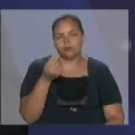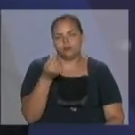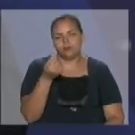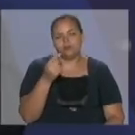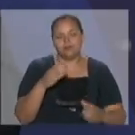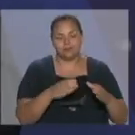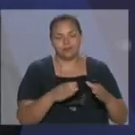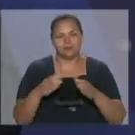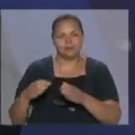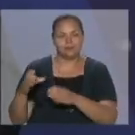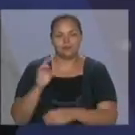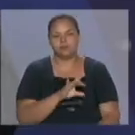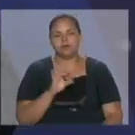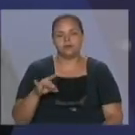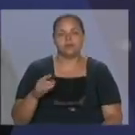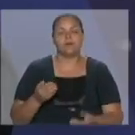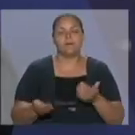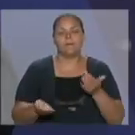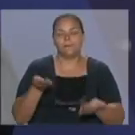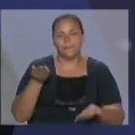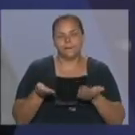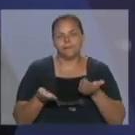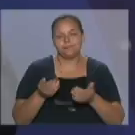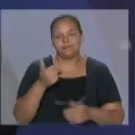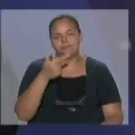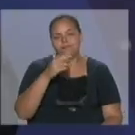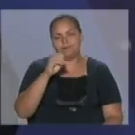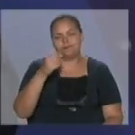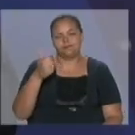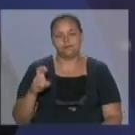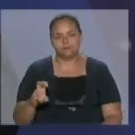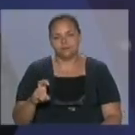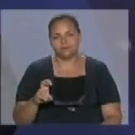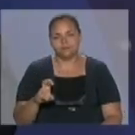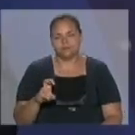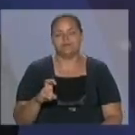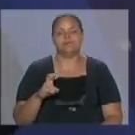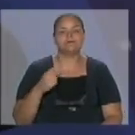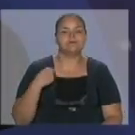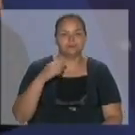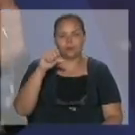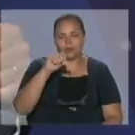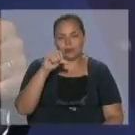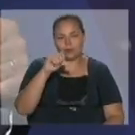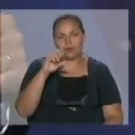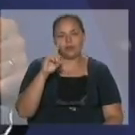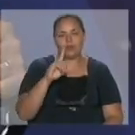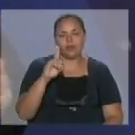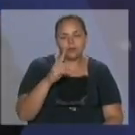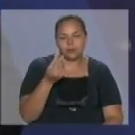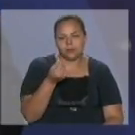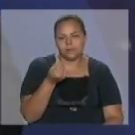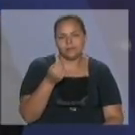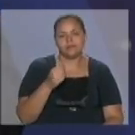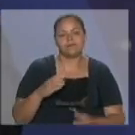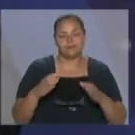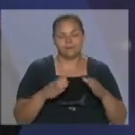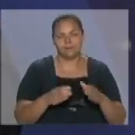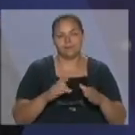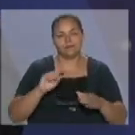pré-sal. Para você ter uma ideia, no balanço de 2015, a Petrobras põe o pré-sal lá em 2015 a 9 dólares o barril e